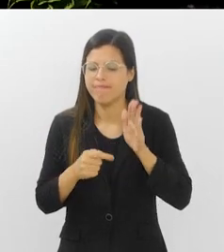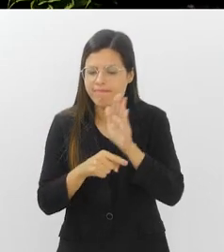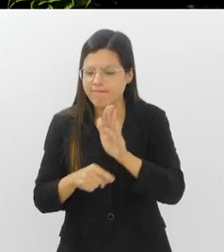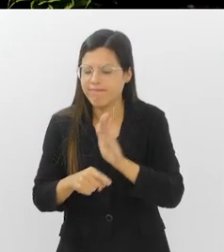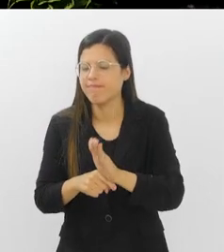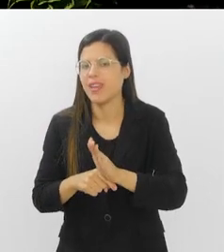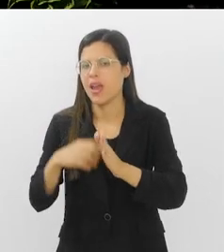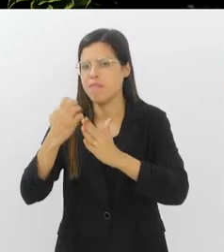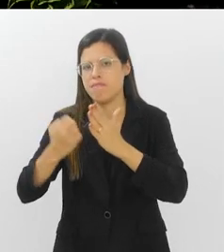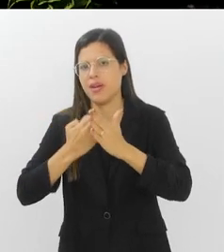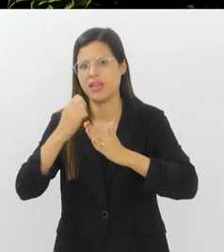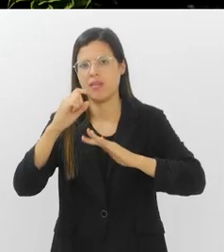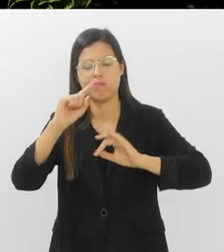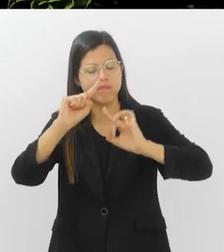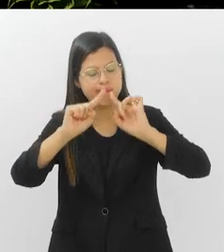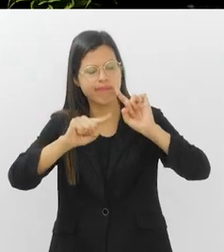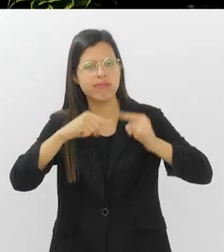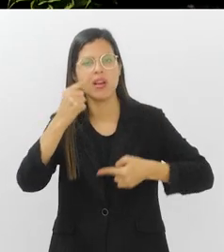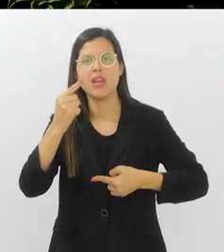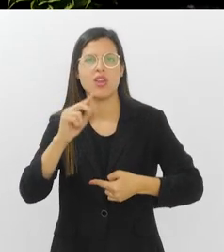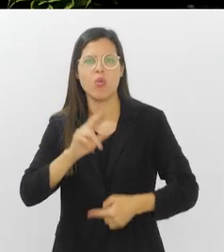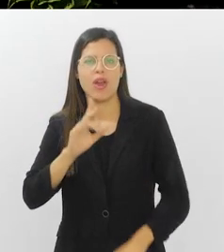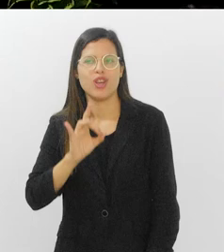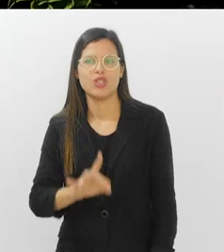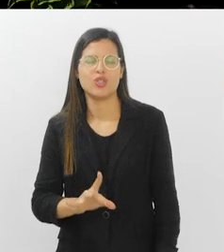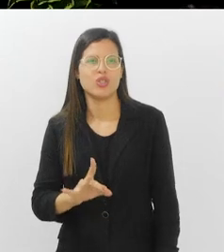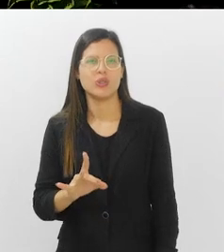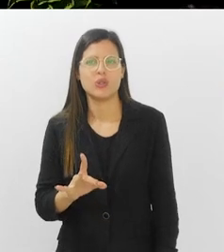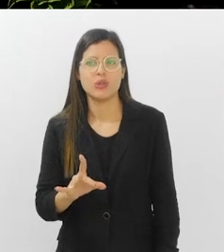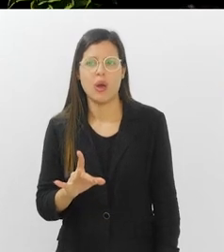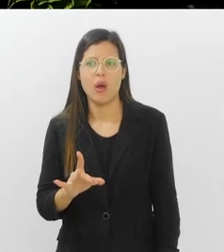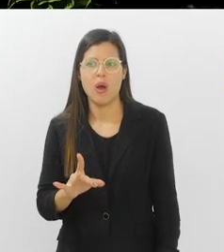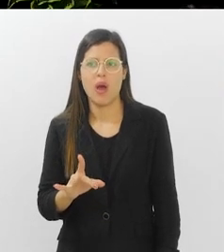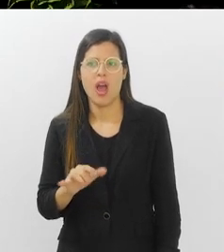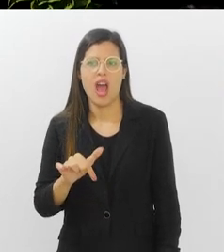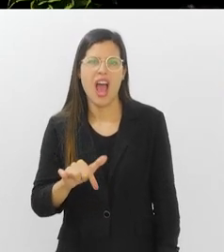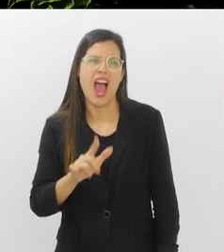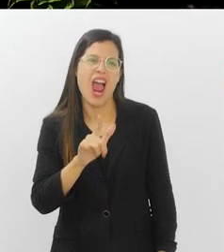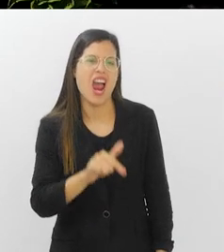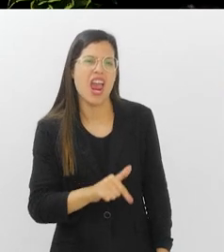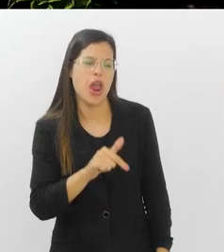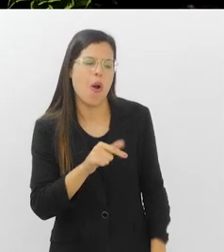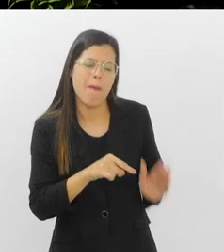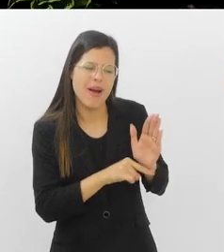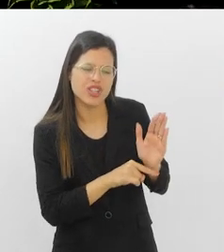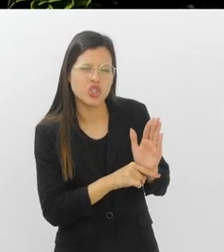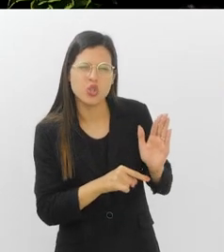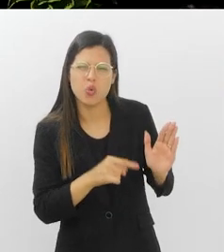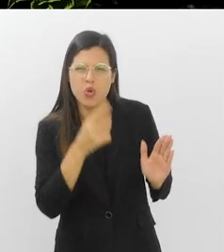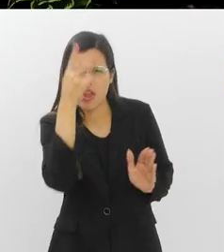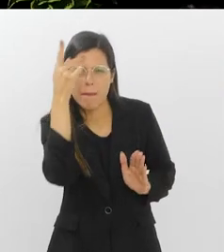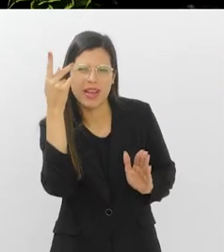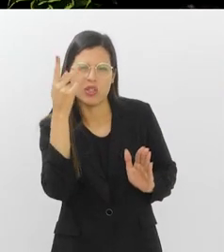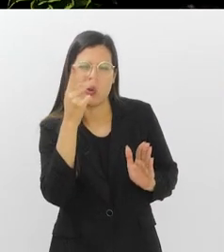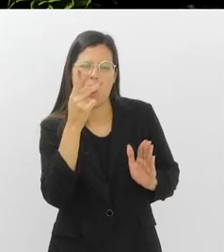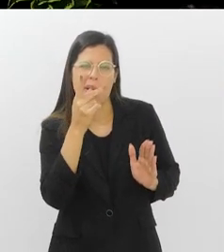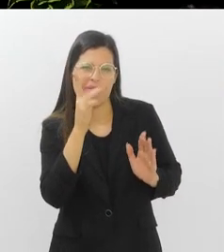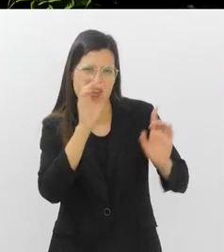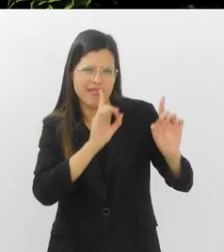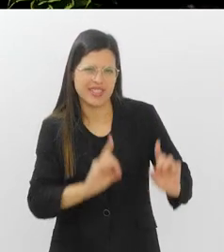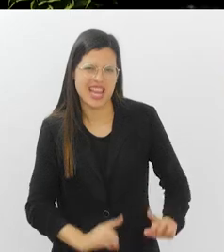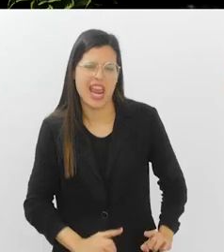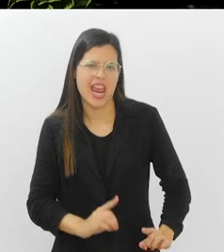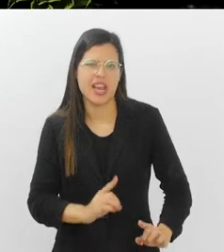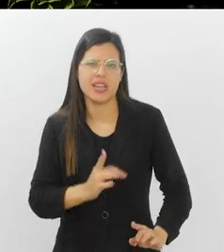para que as empresas cresçam e não somente essa história de que ah é um não é um benefício paraa pessoa não eu acho que é um benefício